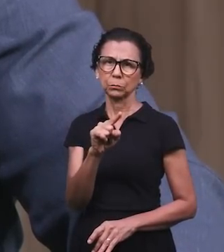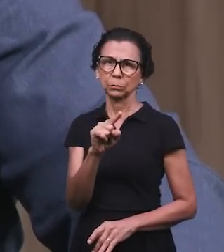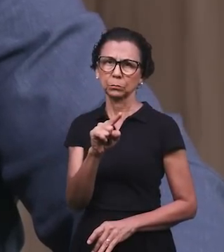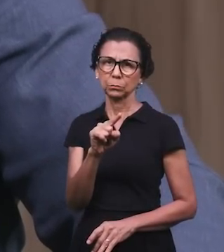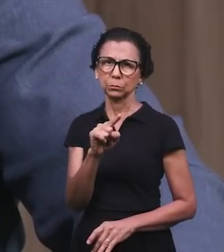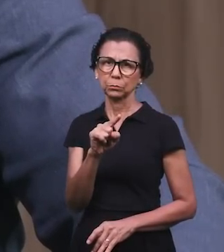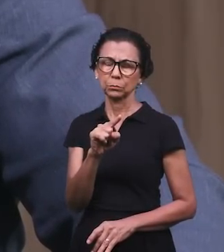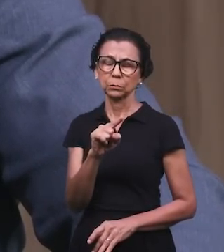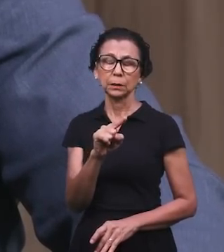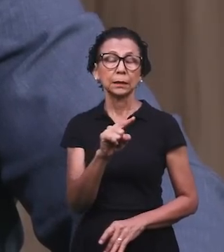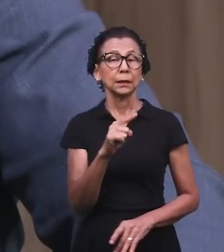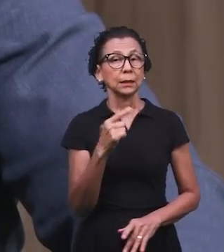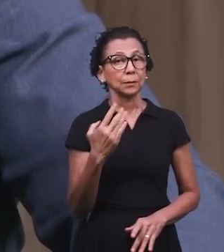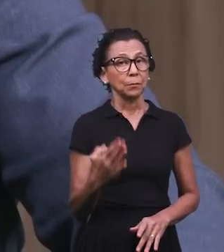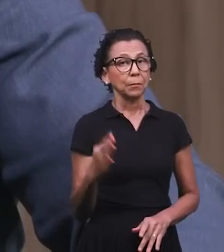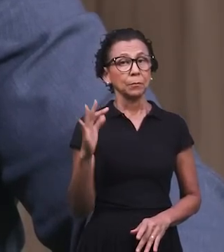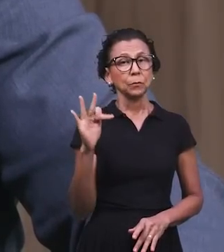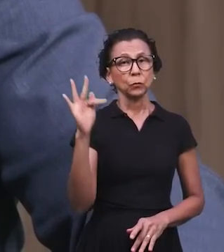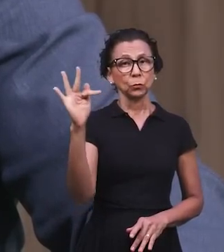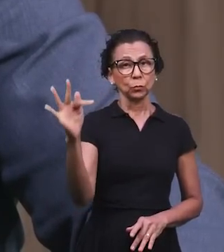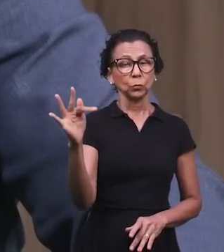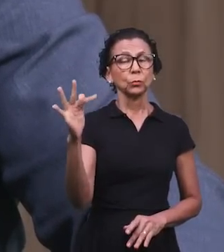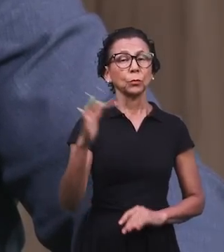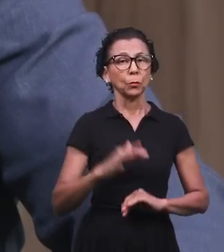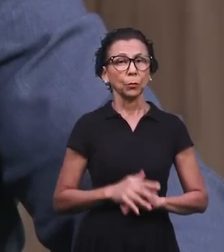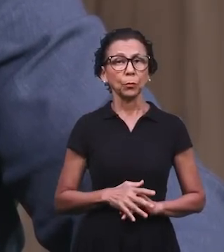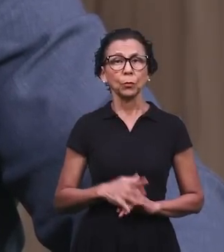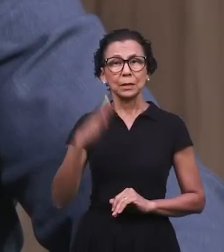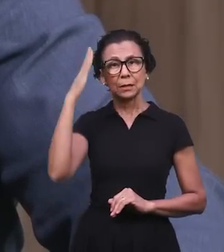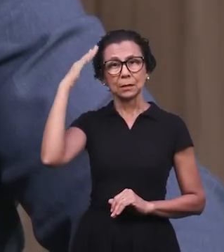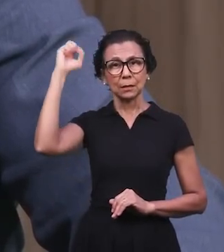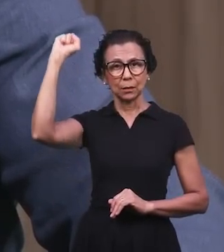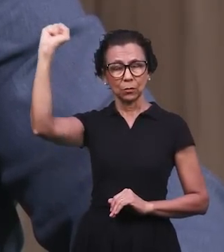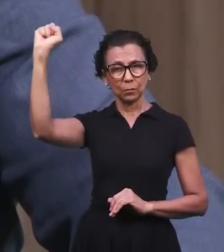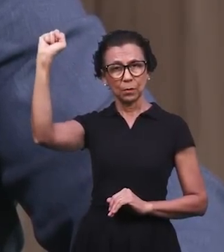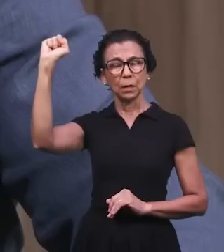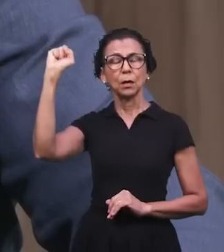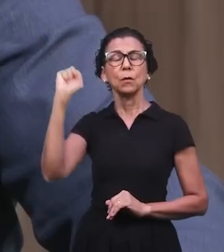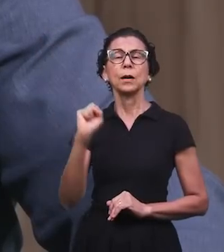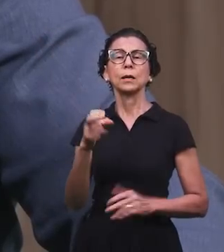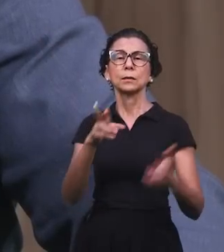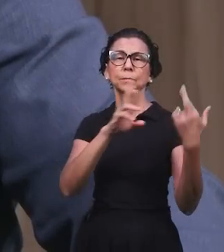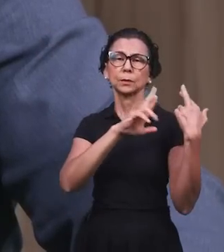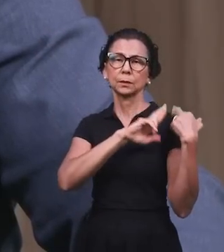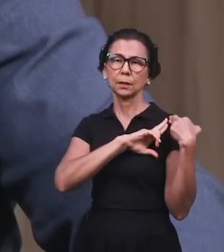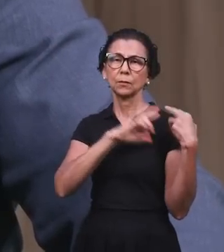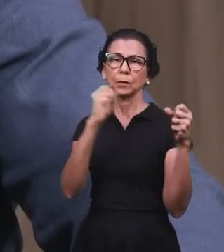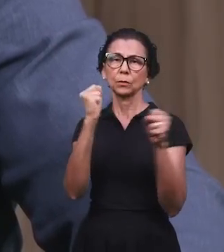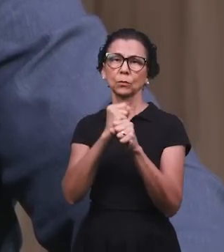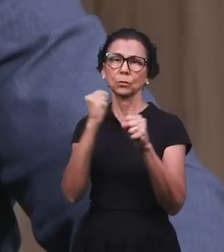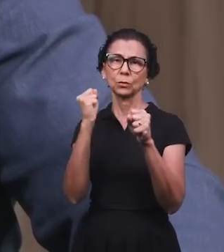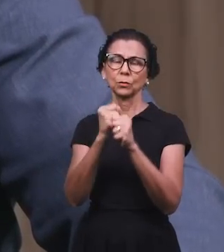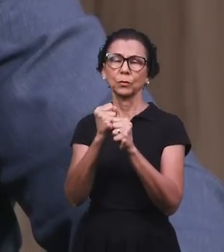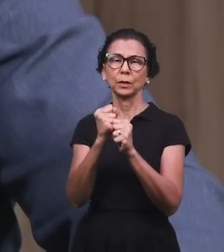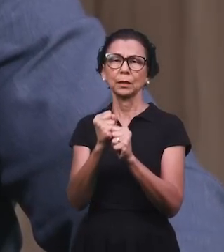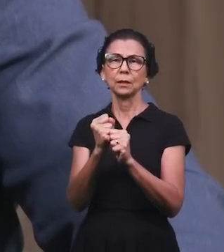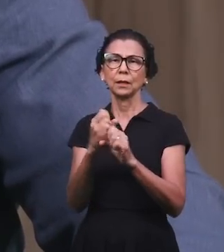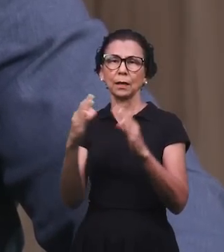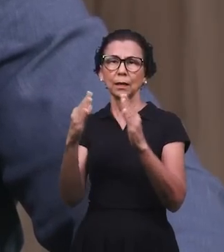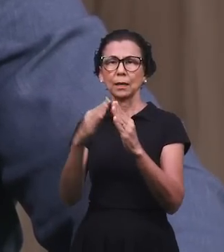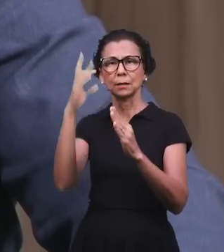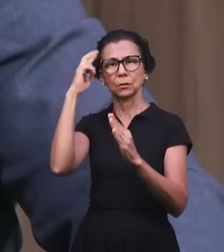E hoje Salomão está fazendo uma obra, né? E qual que é esse reinado de Salomão? Um reinado de paz e um reinado